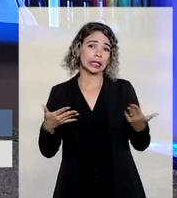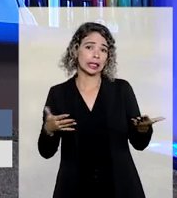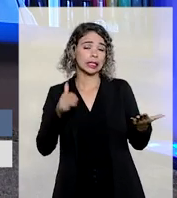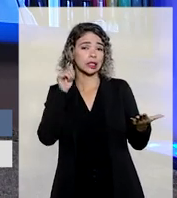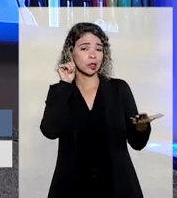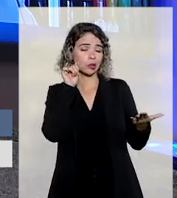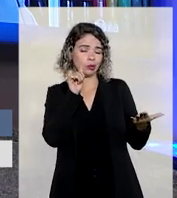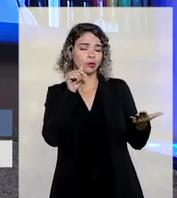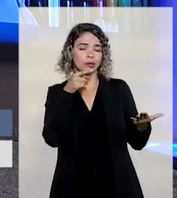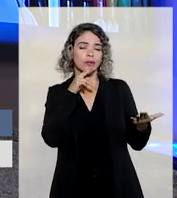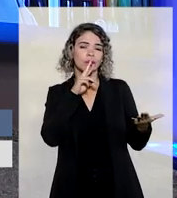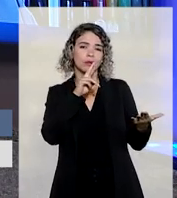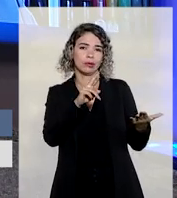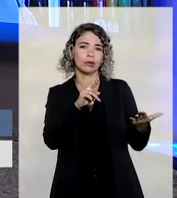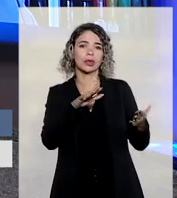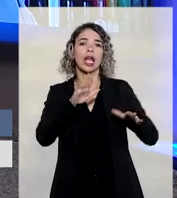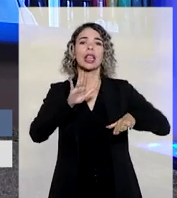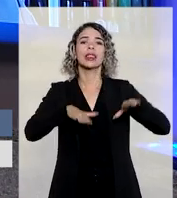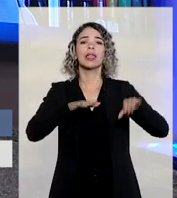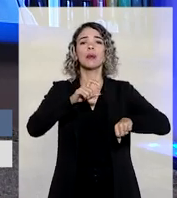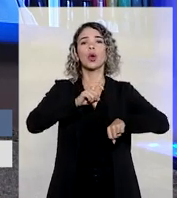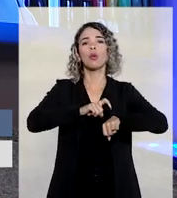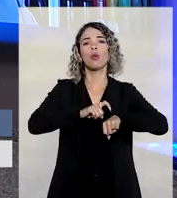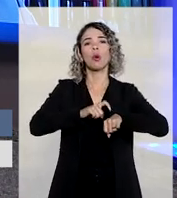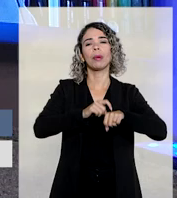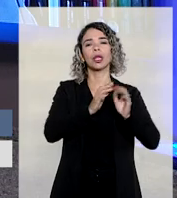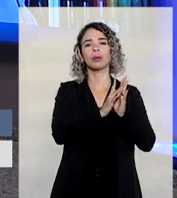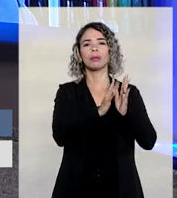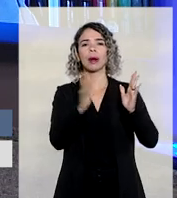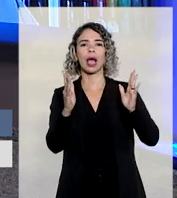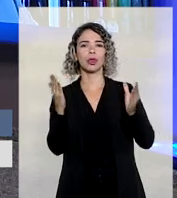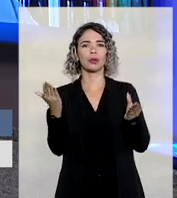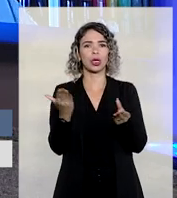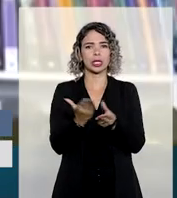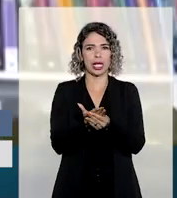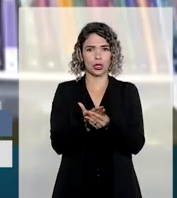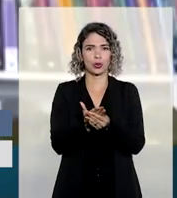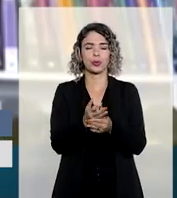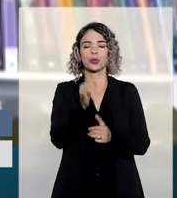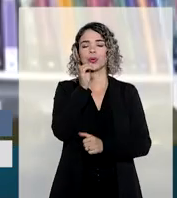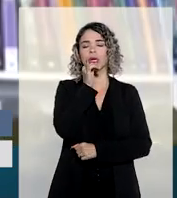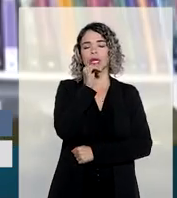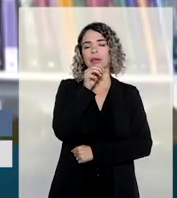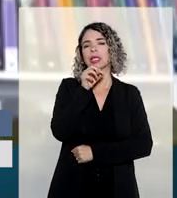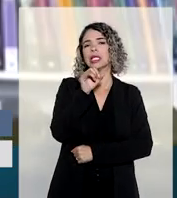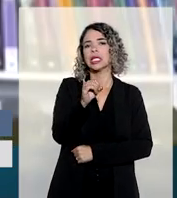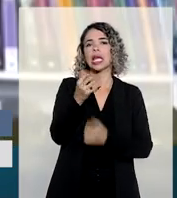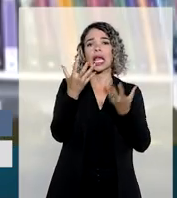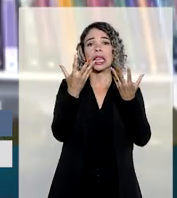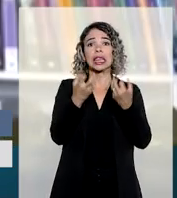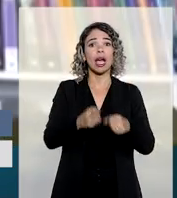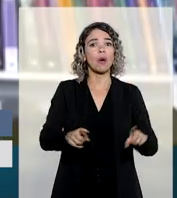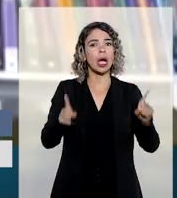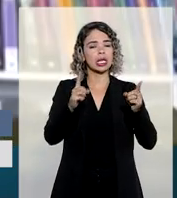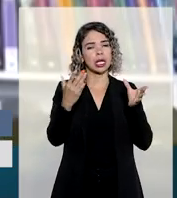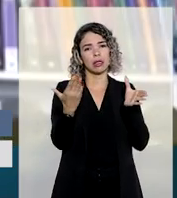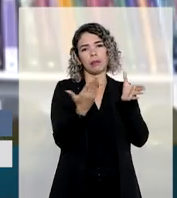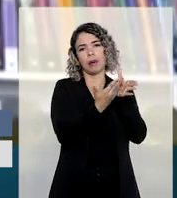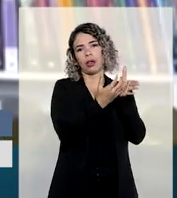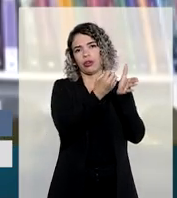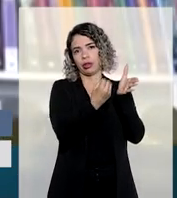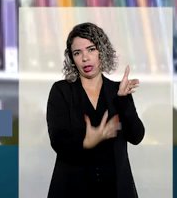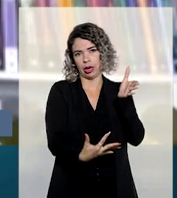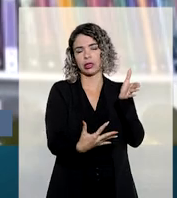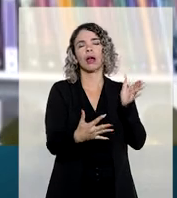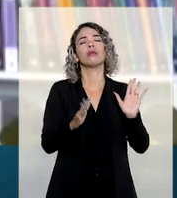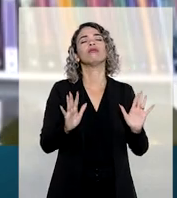Nesse caso, Fátima, depende do momento do processo em que ela se encontre, né? Mas quando nós temos aí uma rejeição dos embargos de